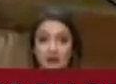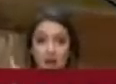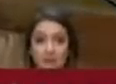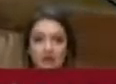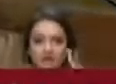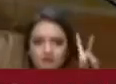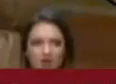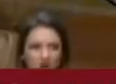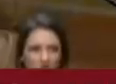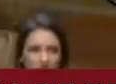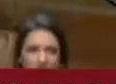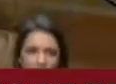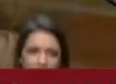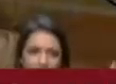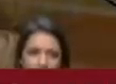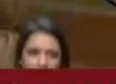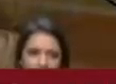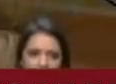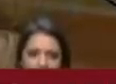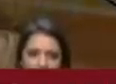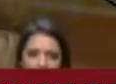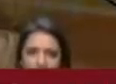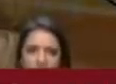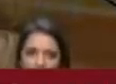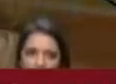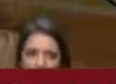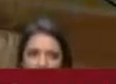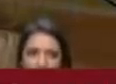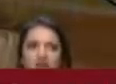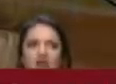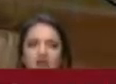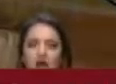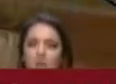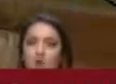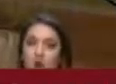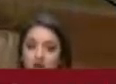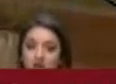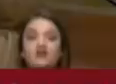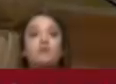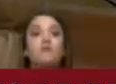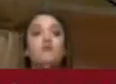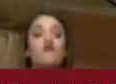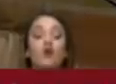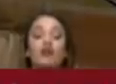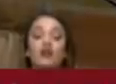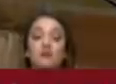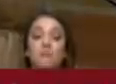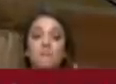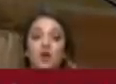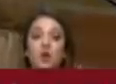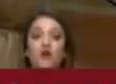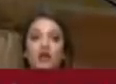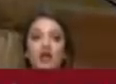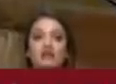O inquérito das fake news, o inquérito dos atos antidemocráticos. Gente, você pega, por exemplo, esse inquérito do Daniel.